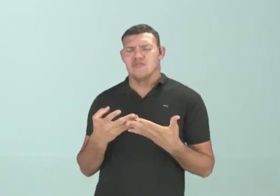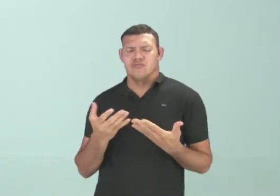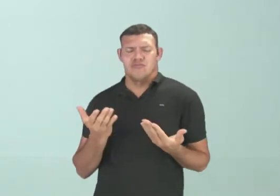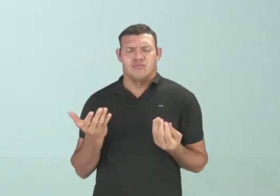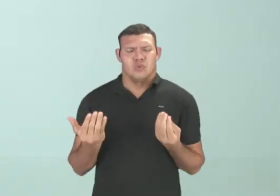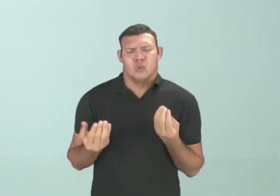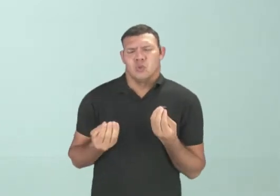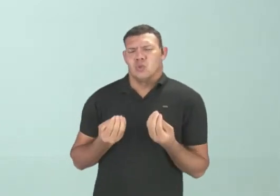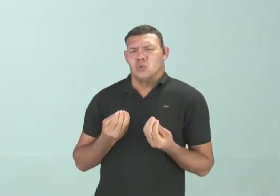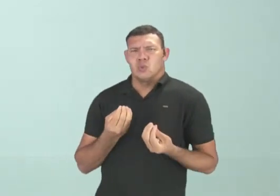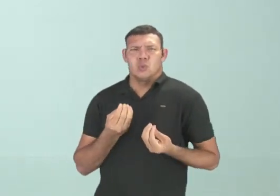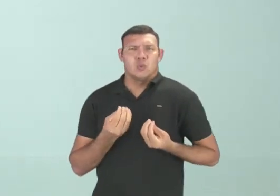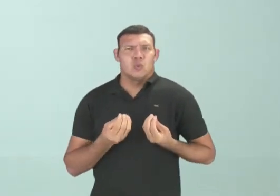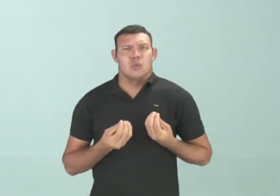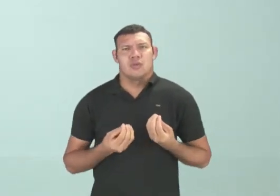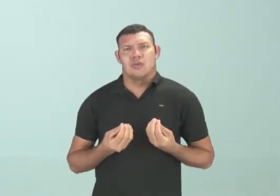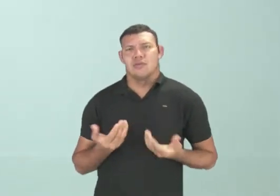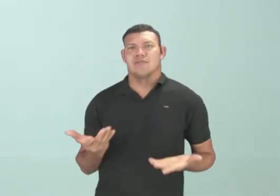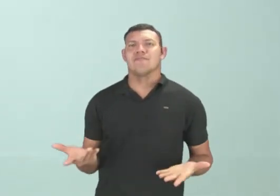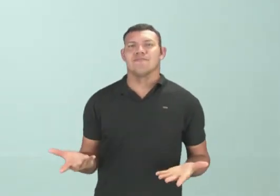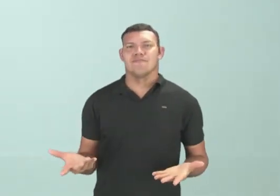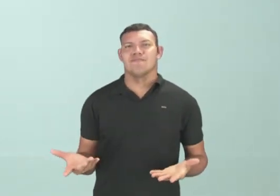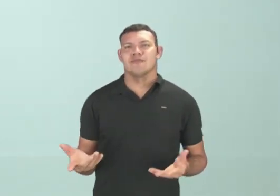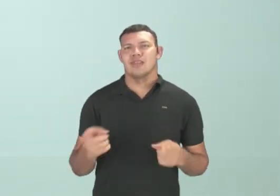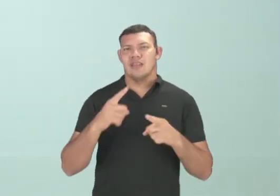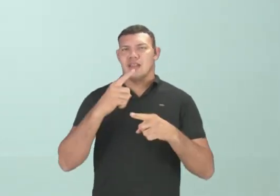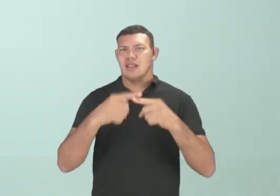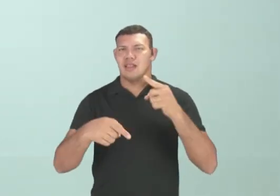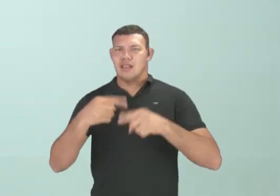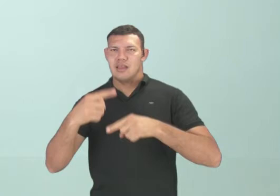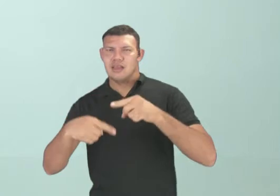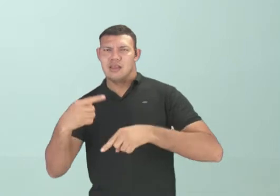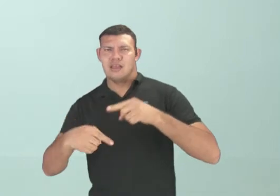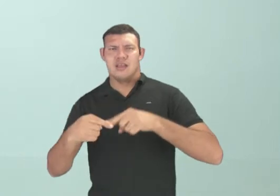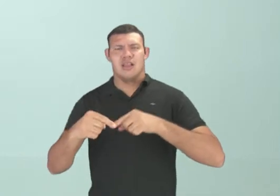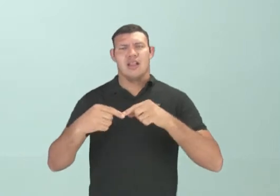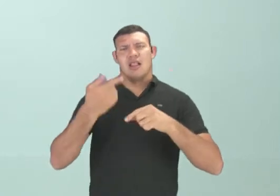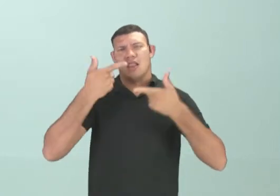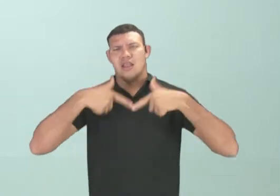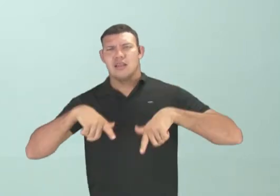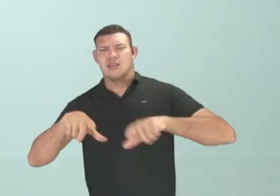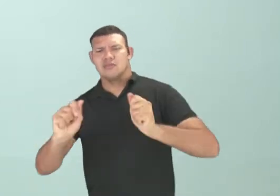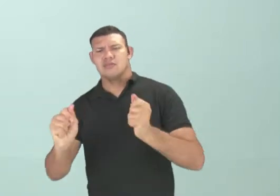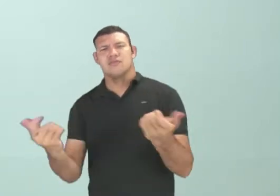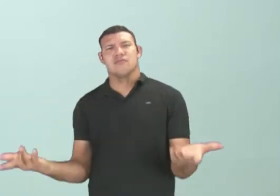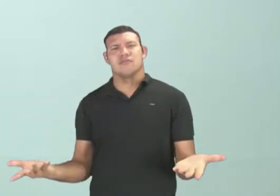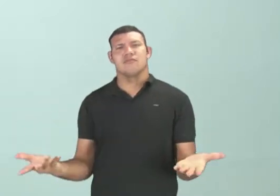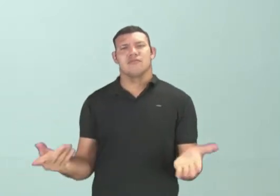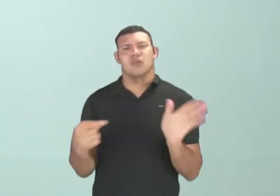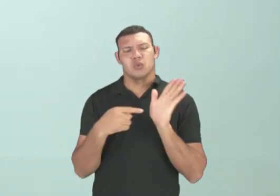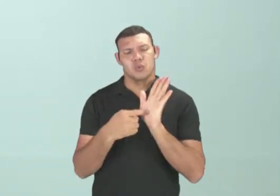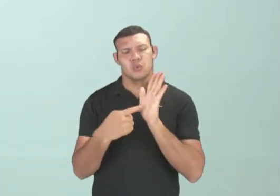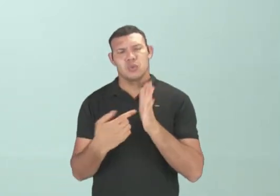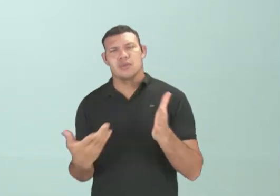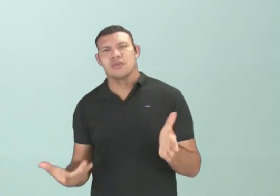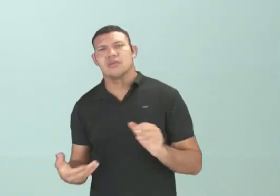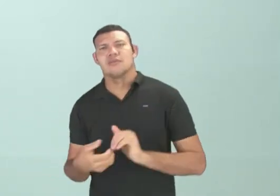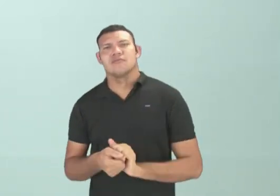sensualidade também. Eles usavam muitas figuras de linguagem, né, para expressar ali,